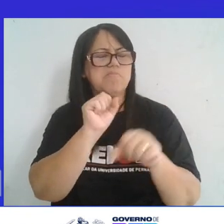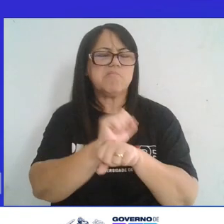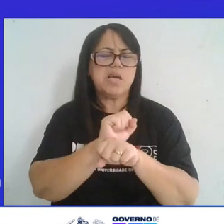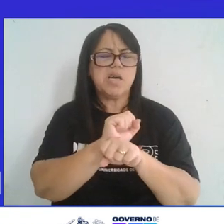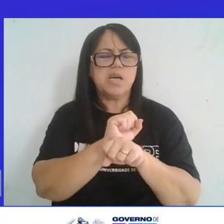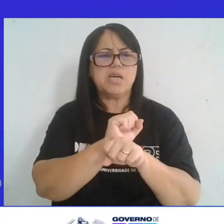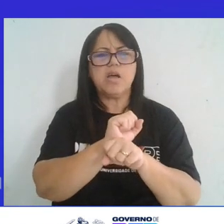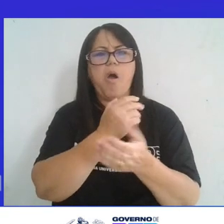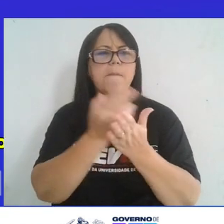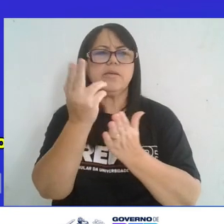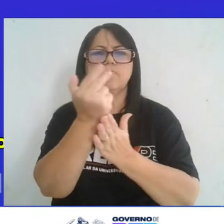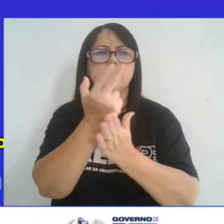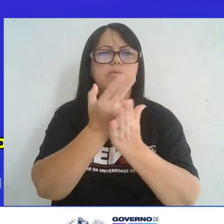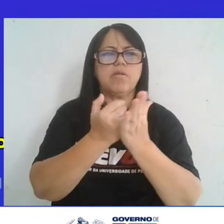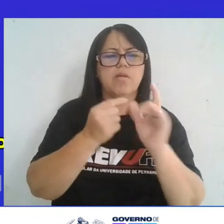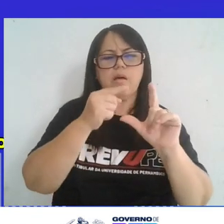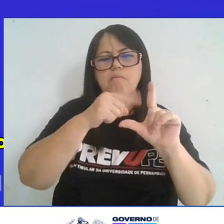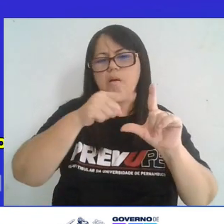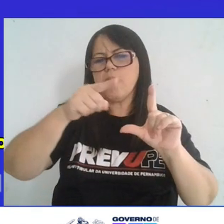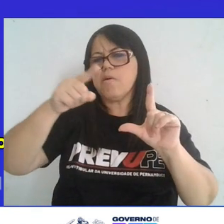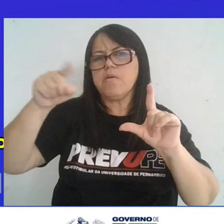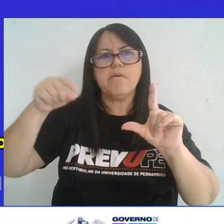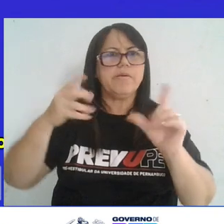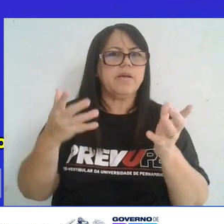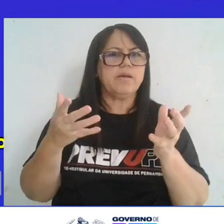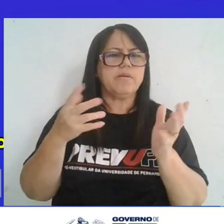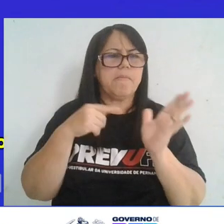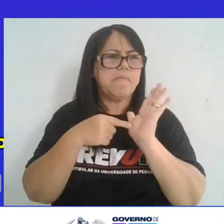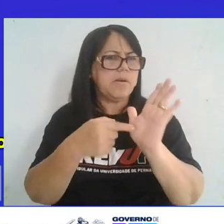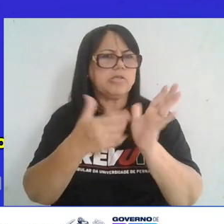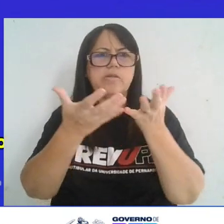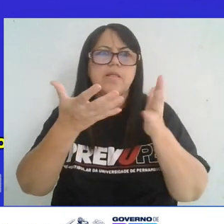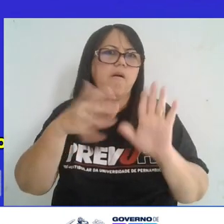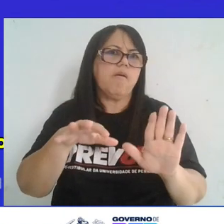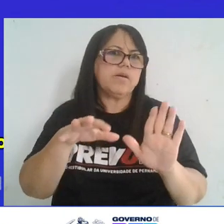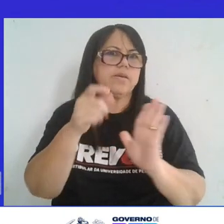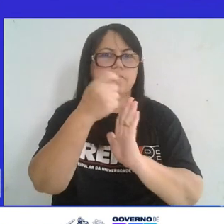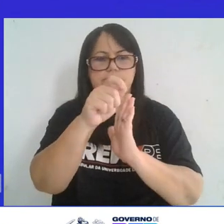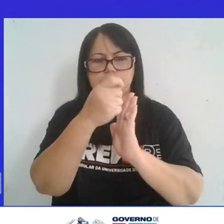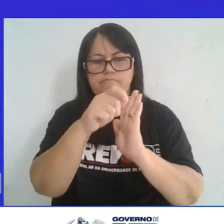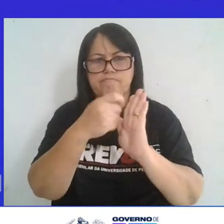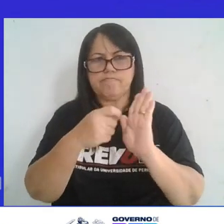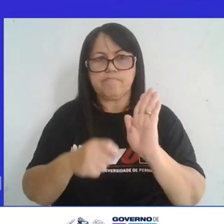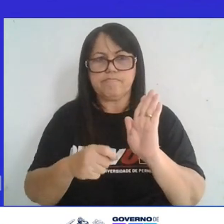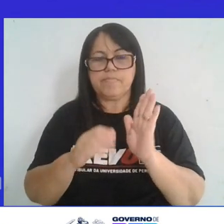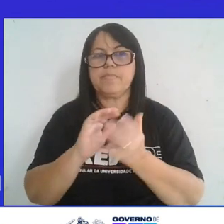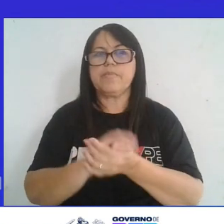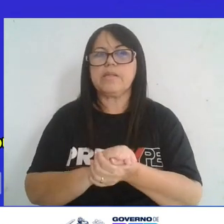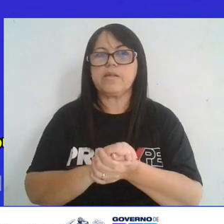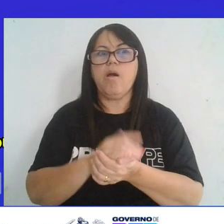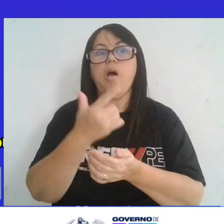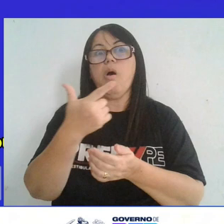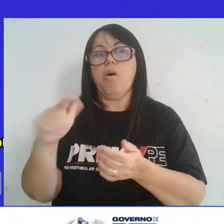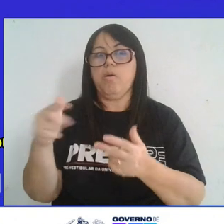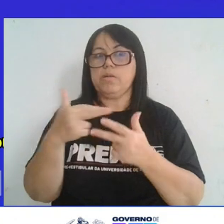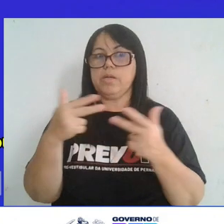de gráficos, né? Então, isso demonstra uma recusa de escrita do texto, né? Texto ilegível,